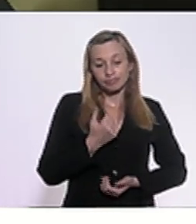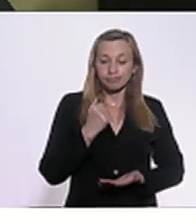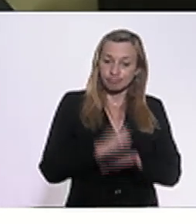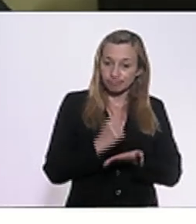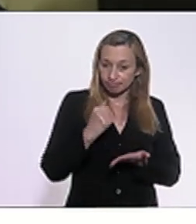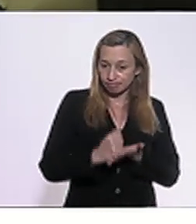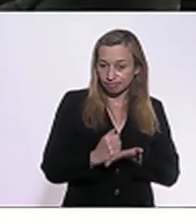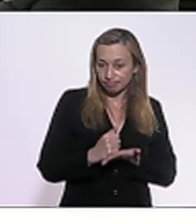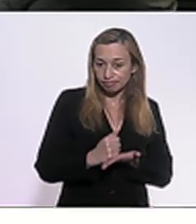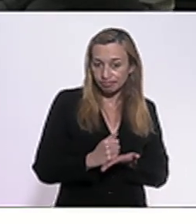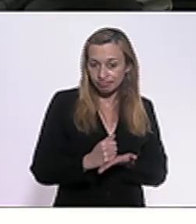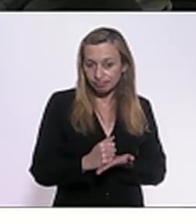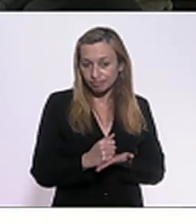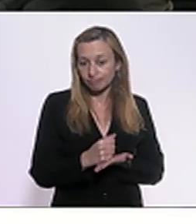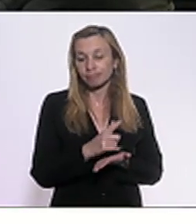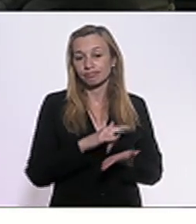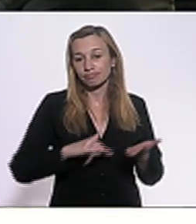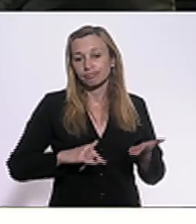contrato,